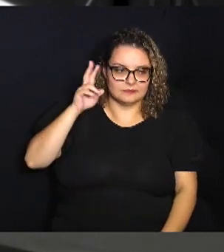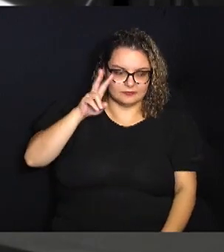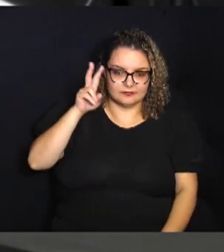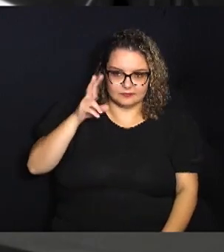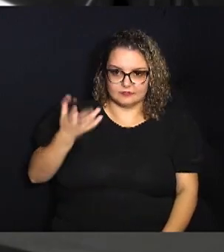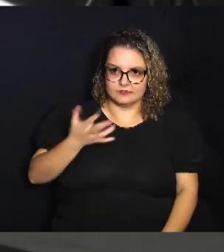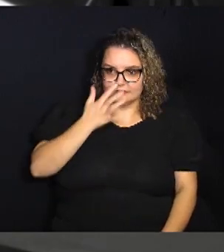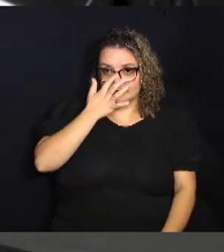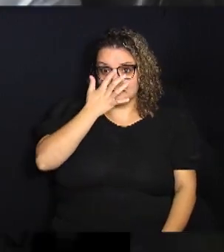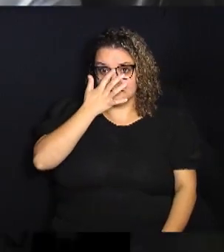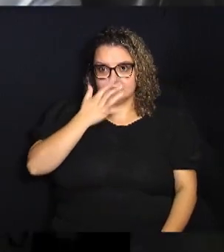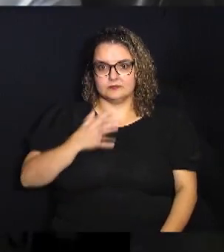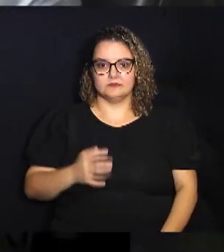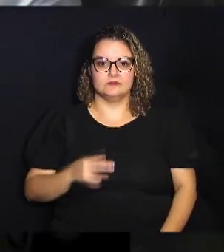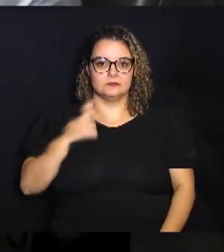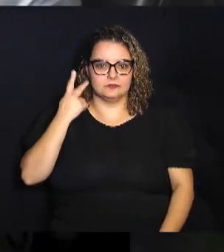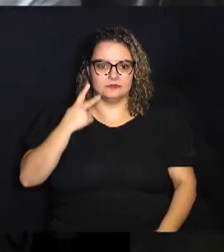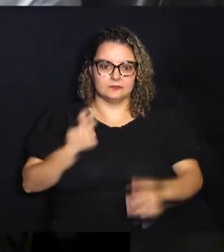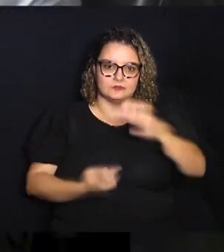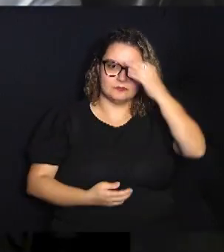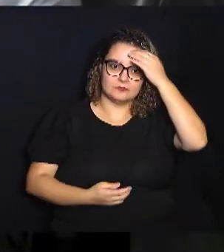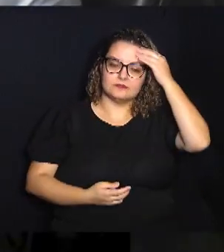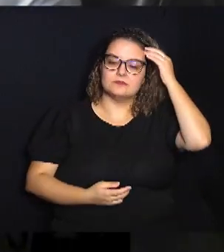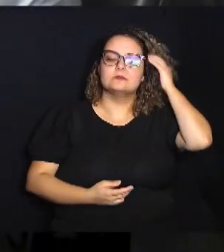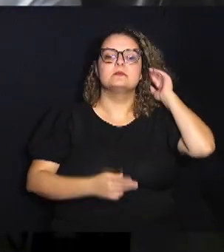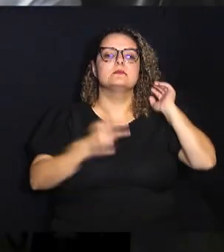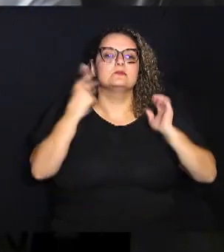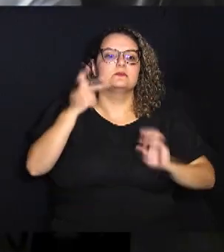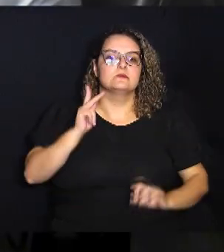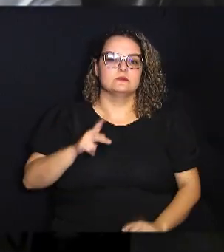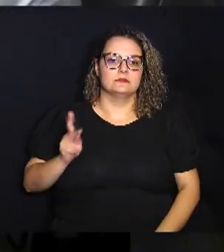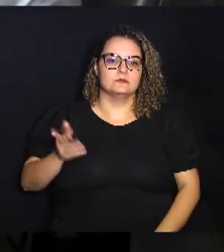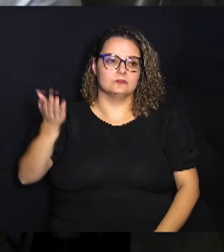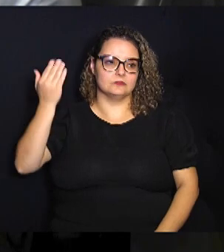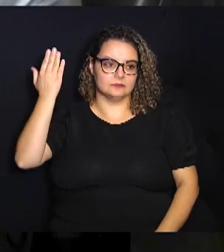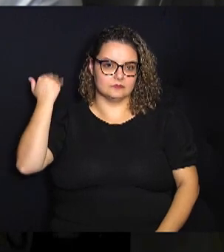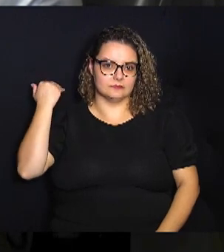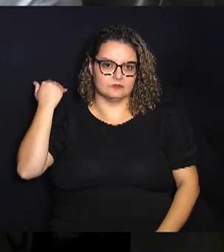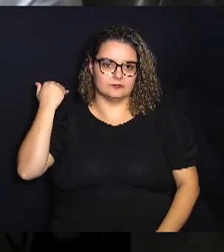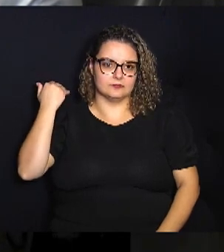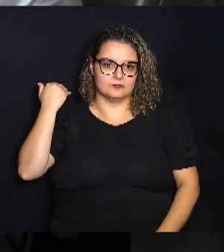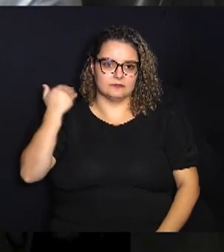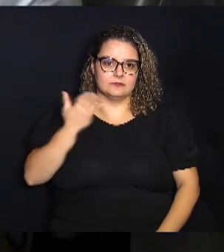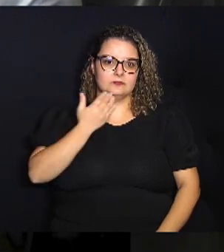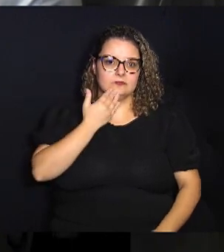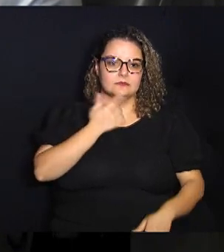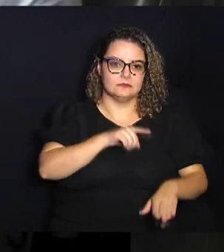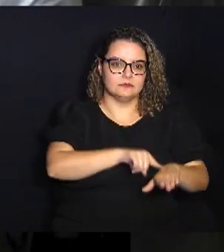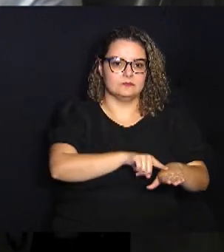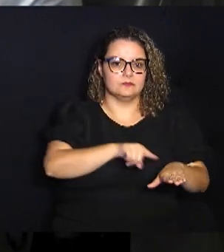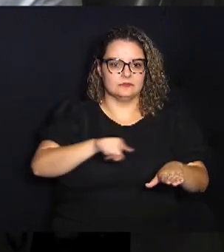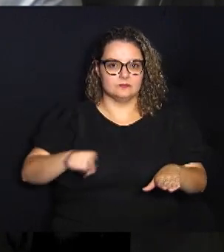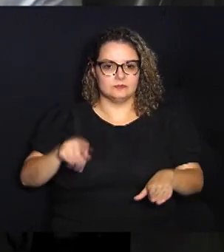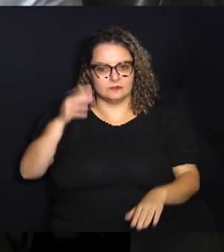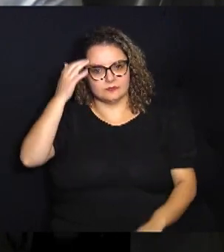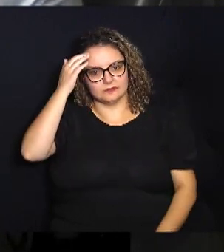o vereador, então, professor Alberto, pede licença, né? Ele pede licença? Não. Ele pede